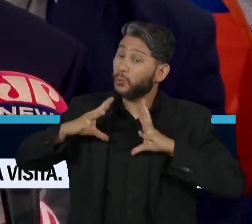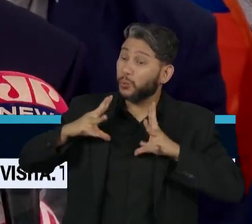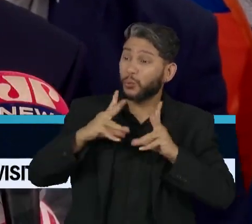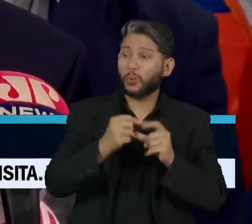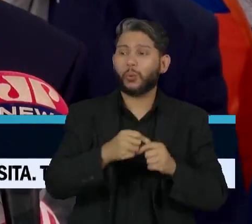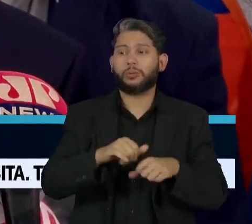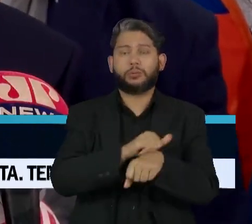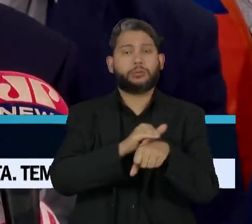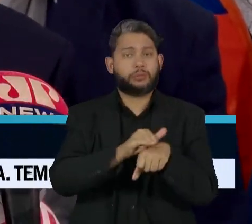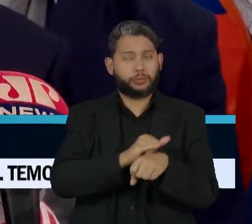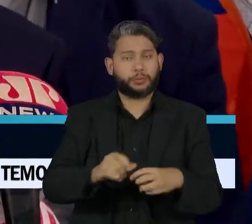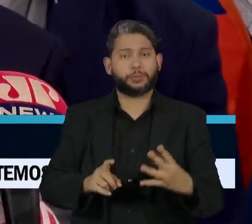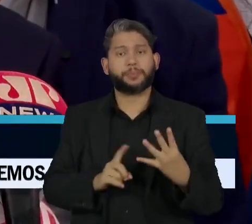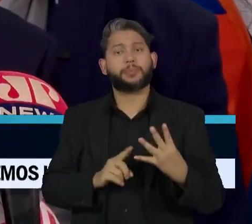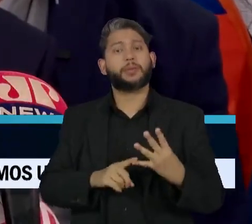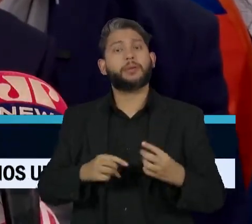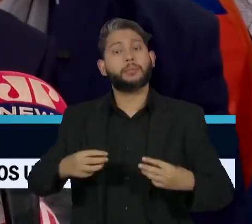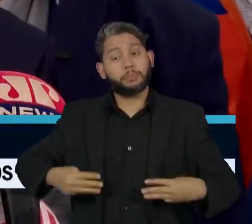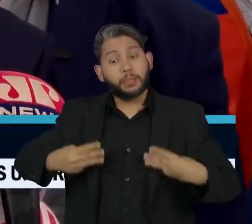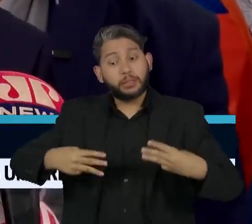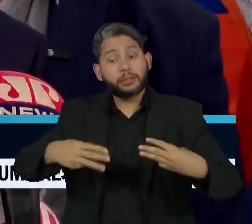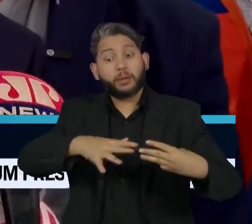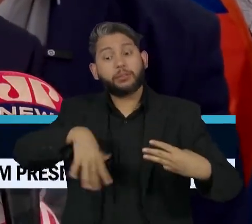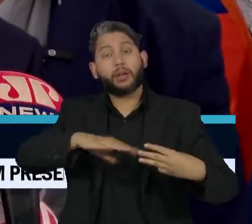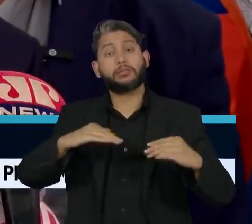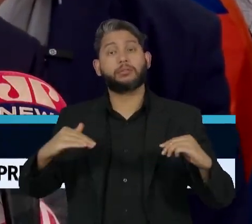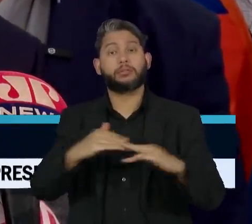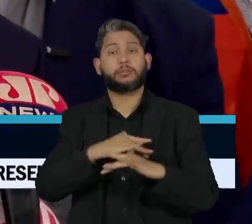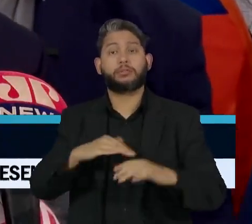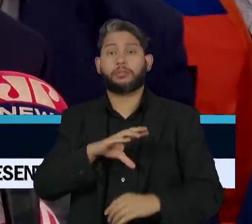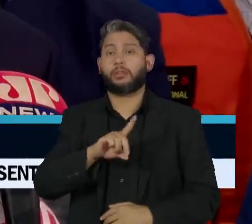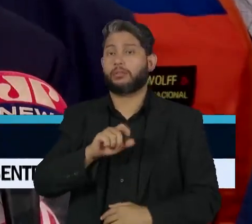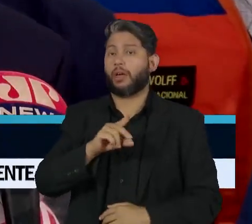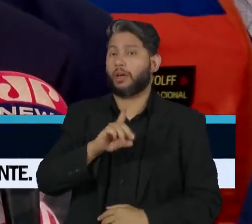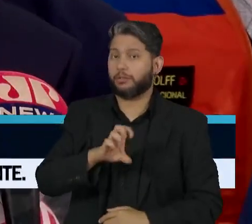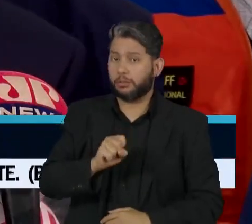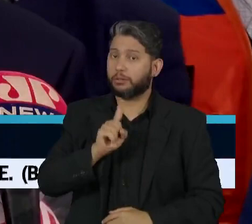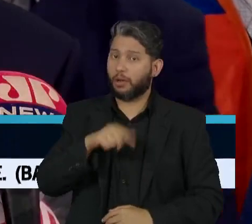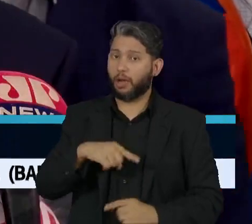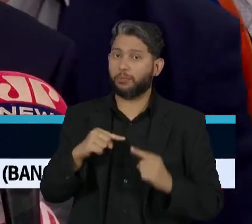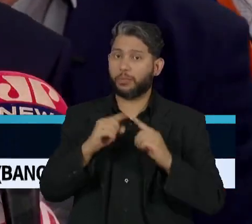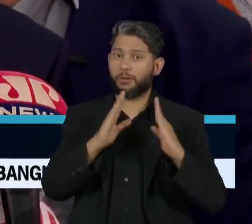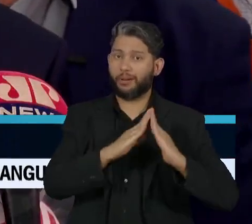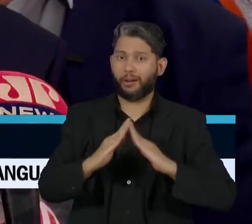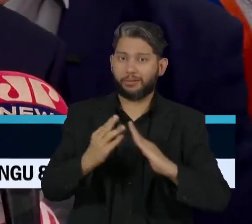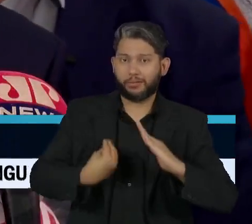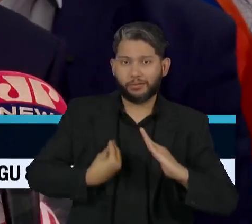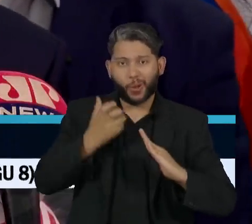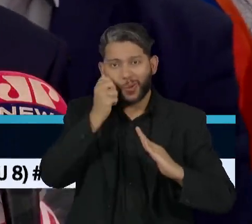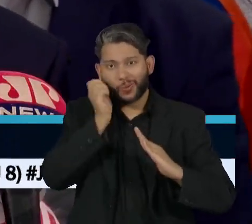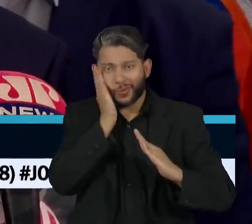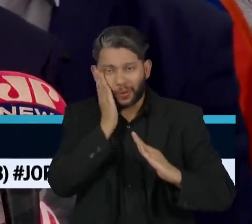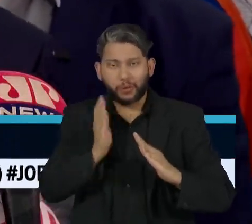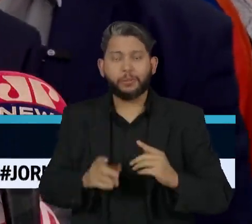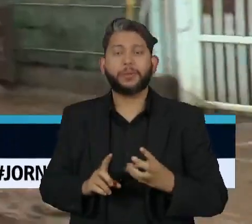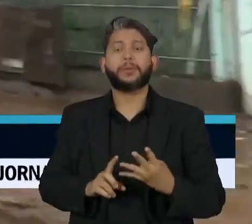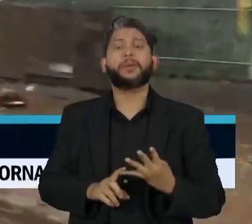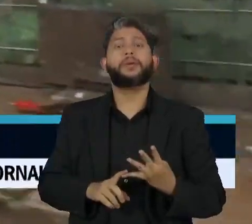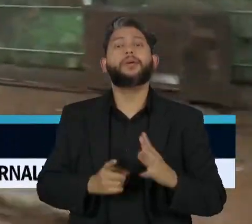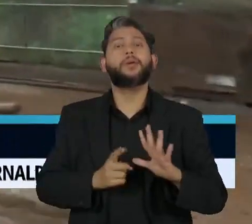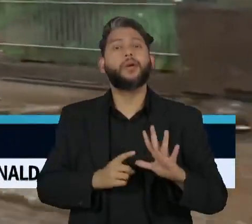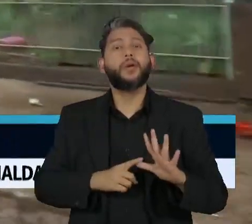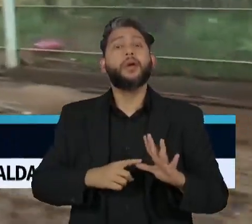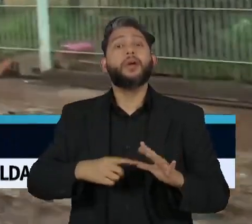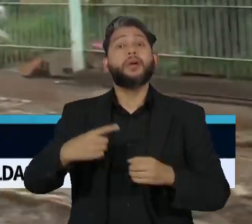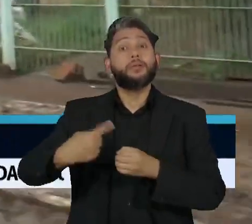saúde, Ministério das Cidades, a questão das moradias, a infraestrutura dos municípios.